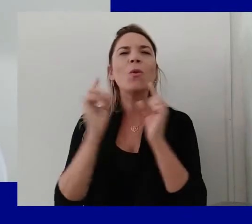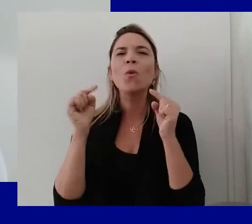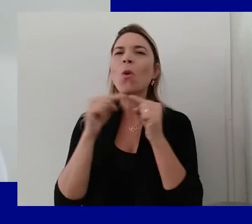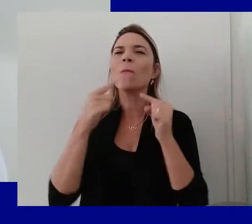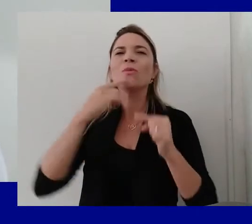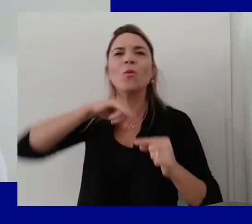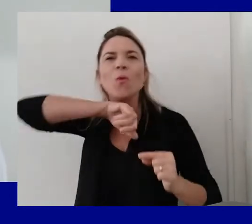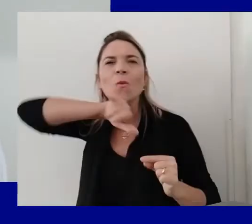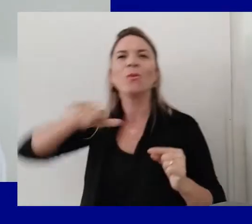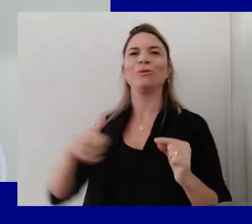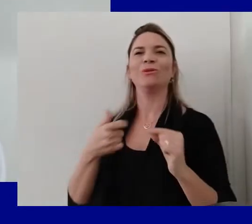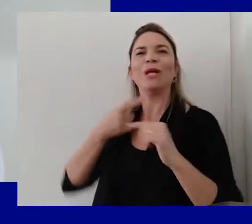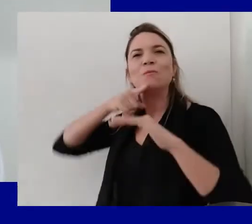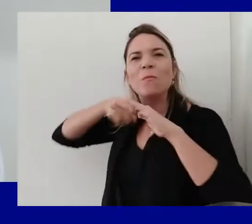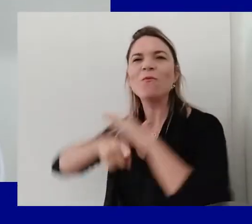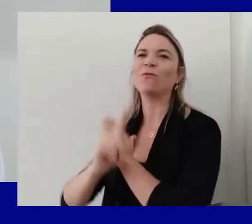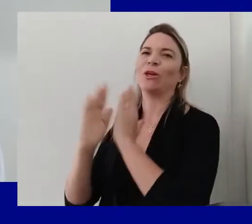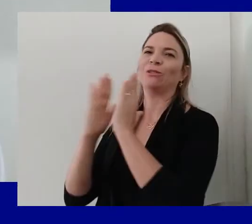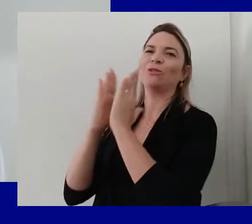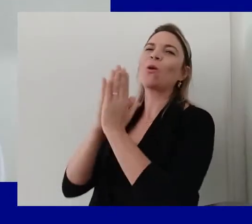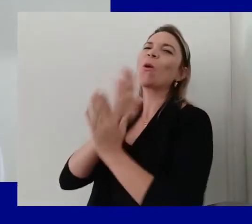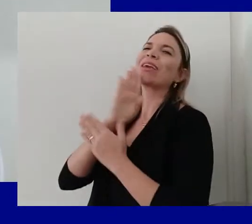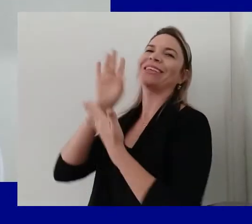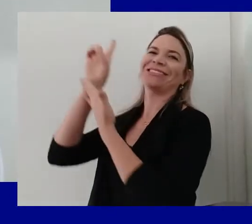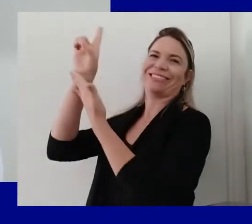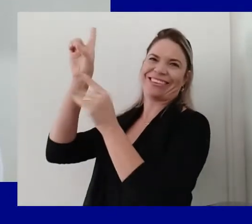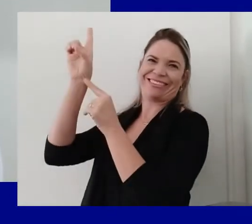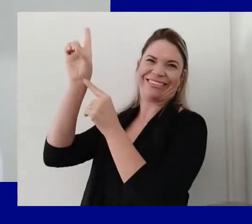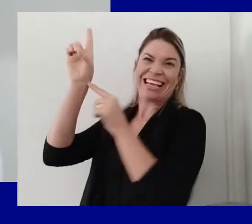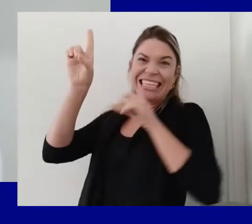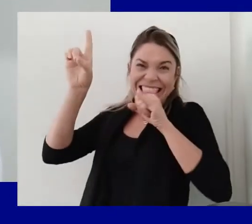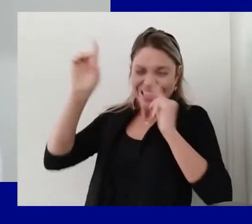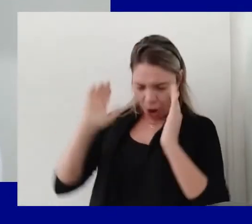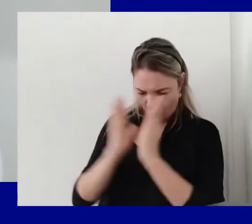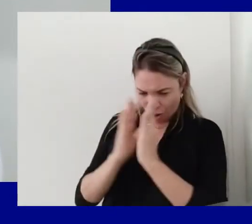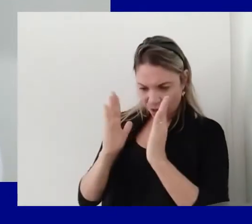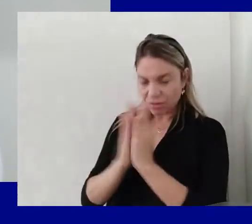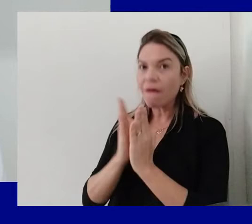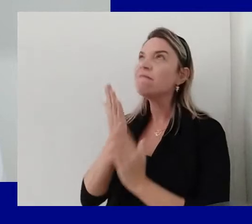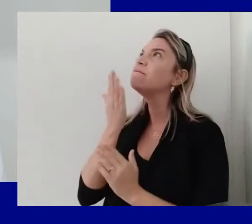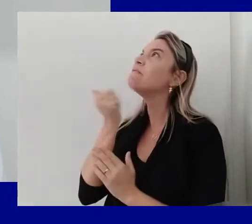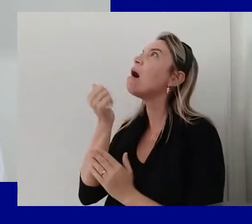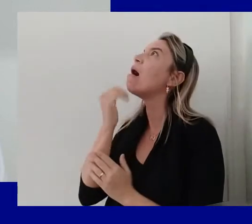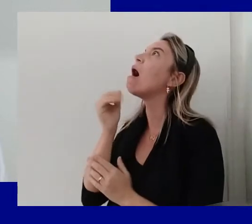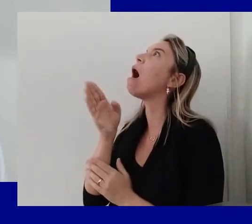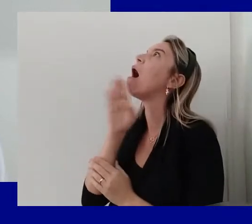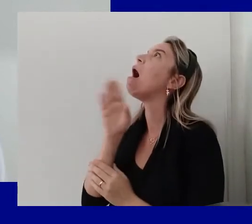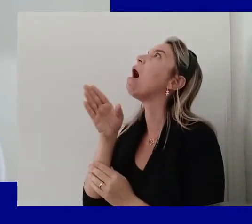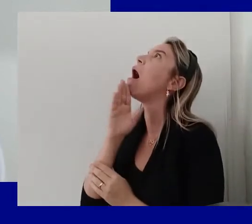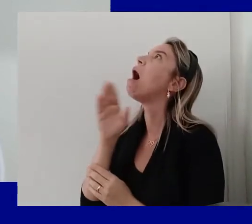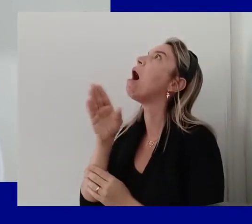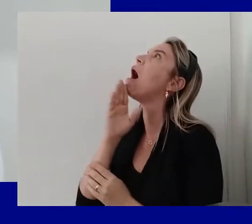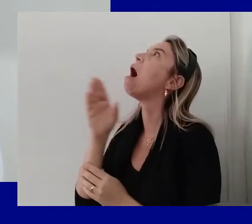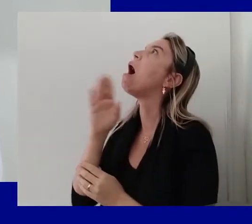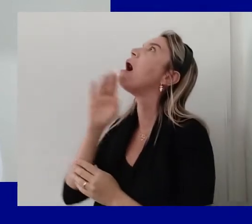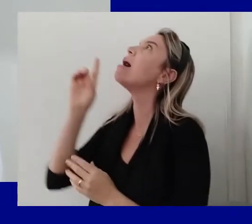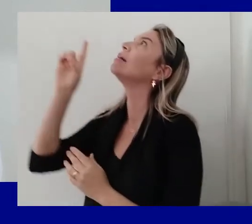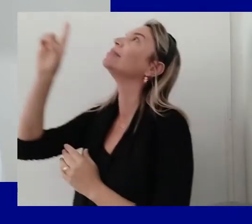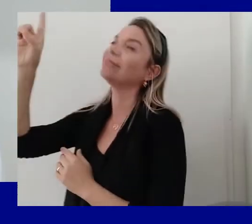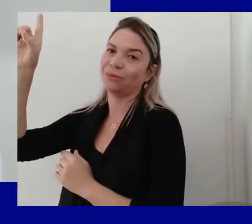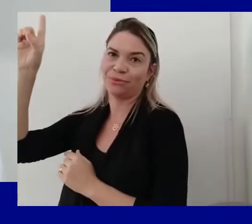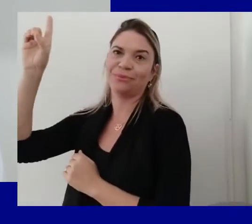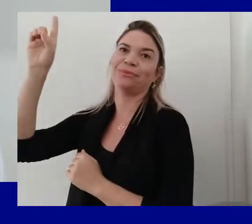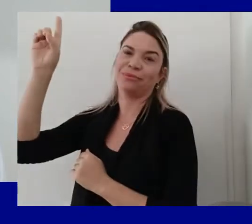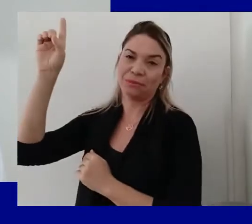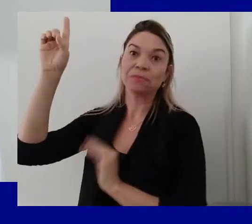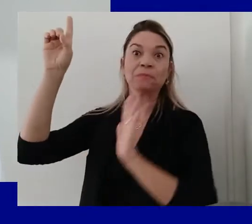mais a Deus. Uma vez que conhecemos a Deus, conhecemos também a distância que há